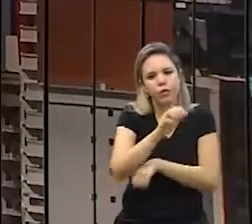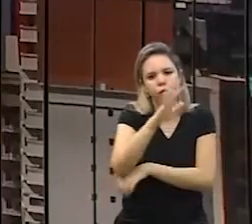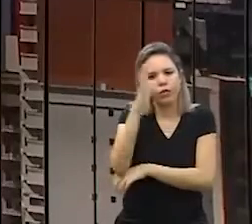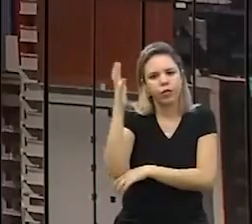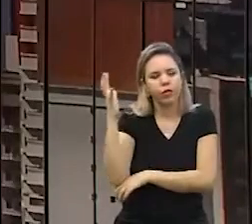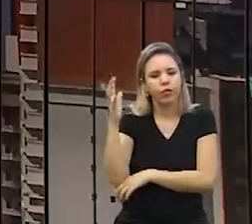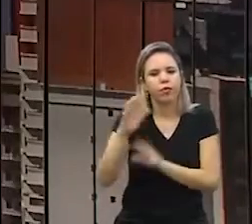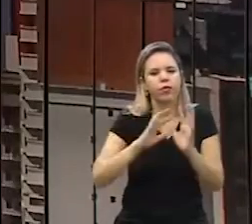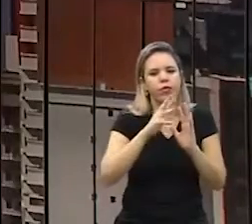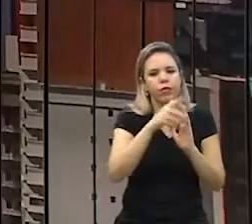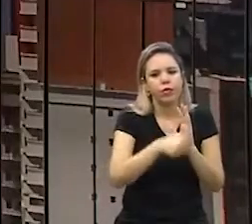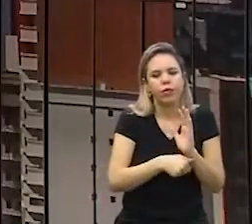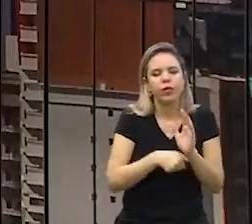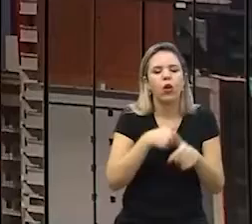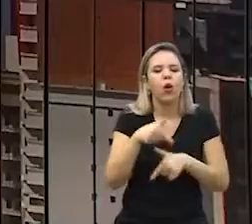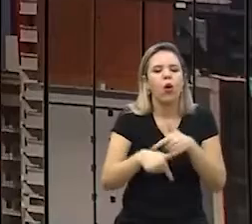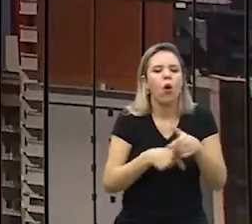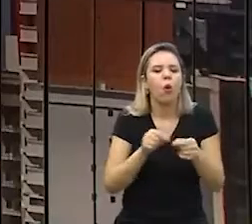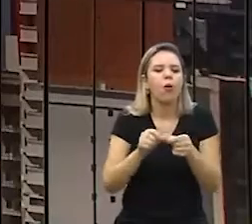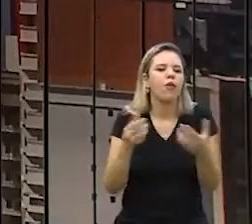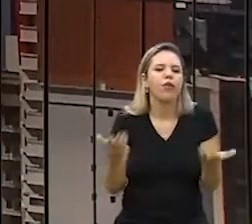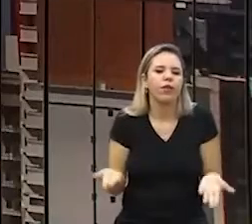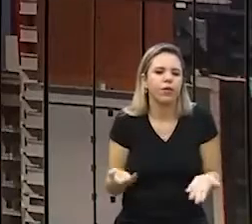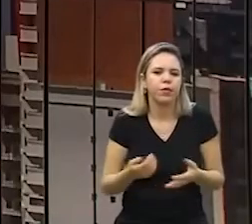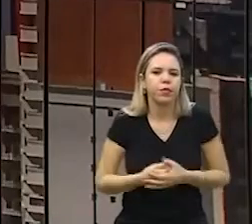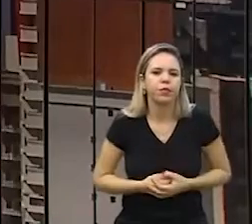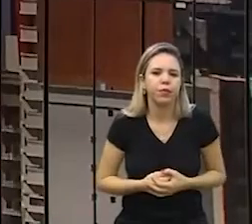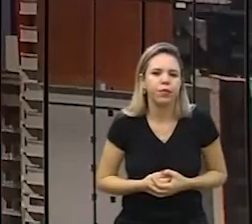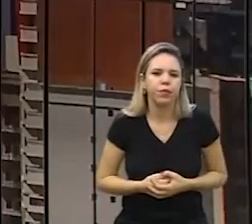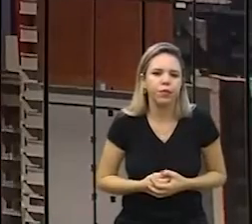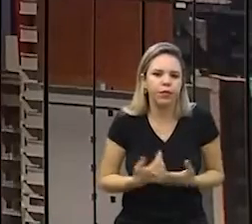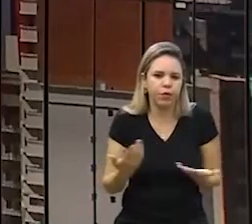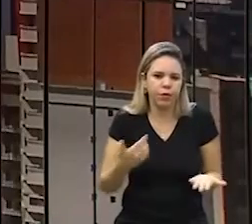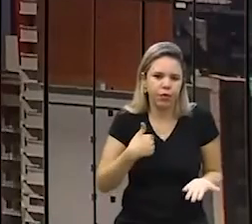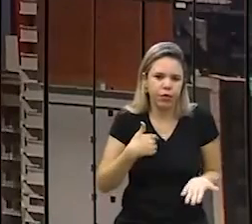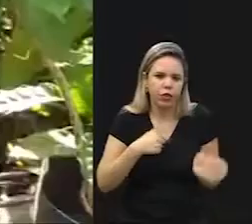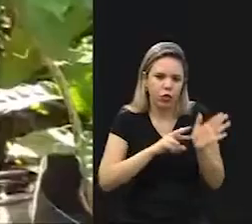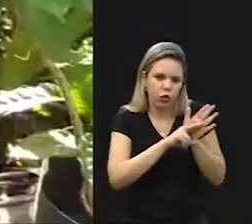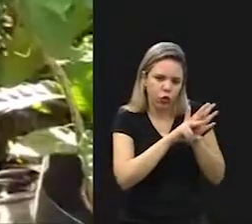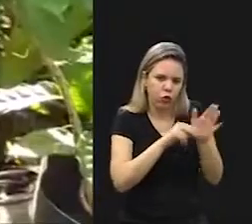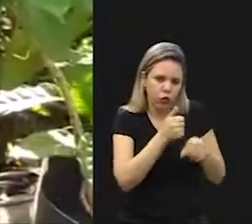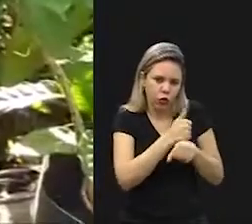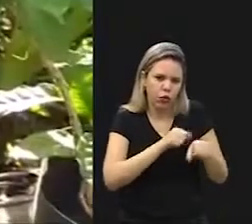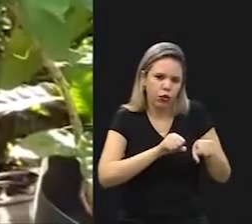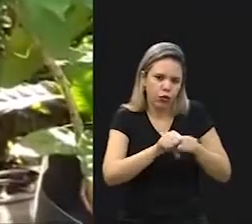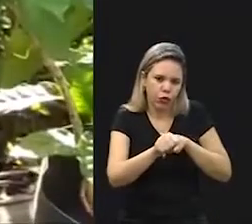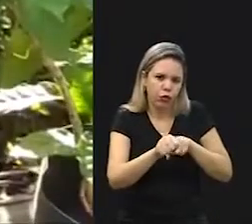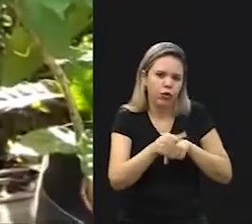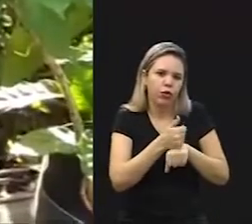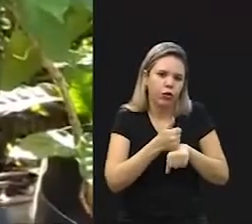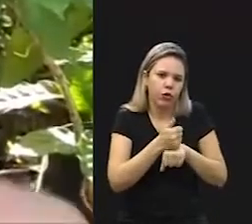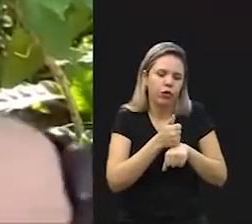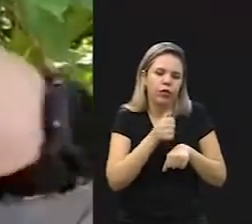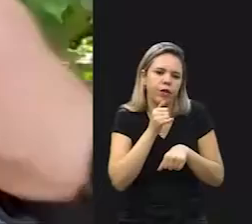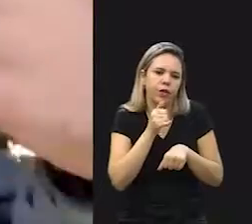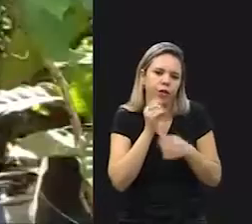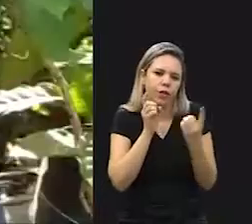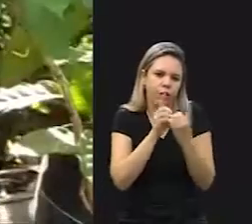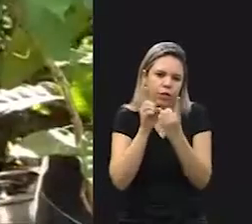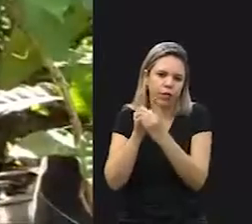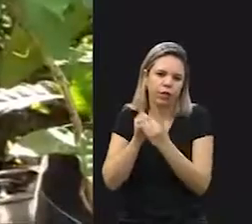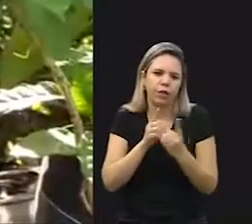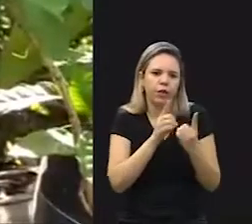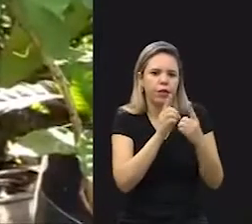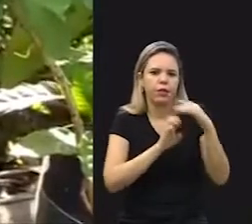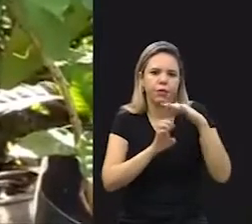ambiental. Como é que funciona esse trabalho? Sim. Bom, eu sou biólogo, consultor ambiental, então eu presto